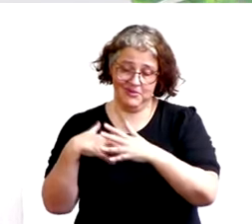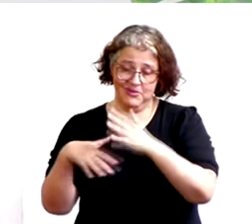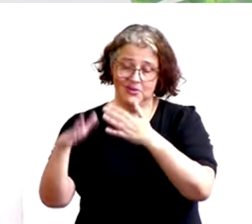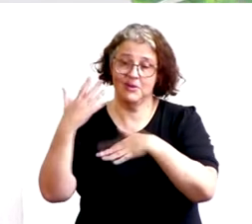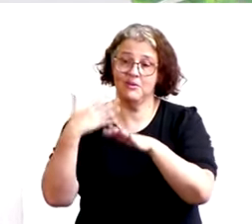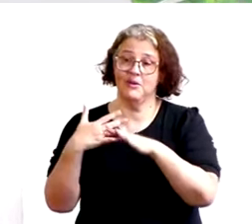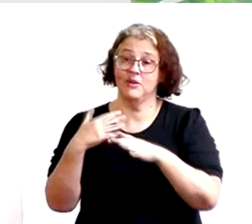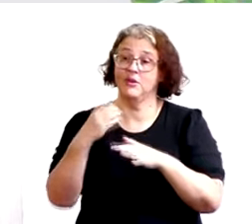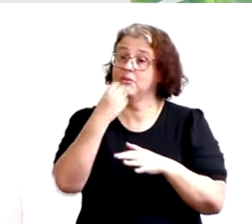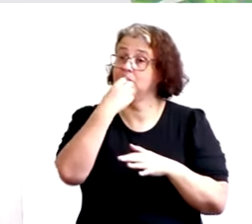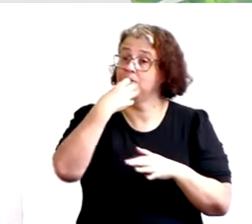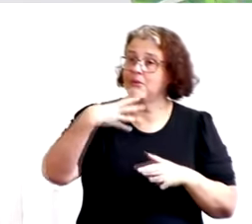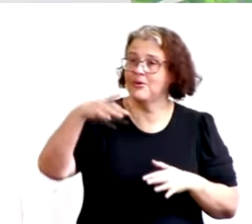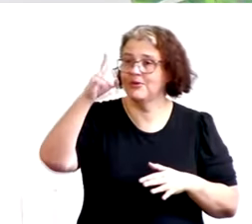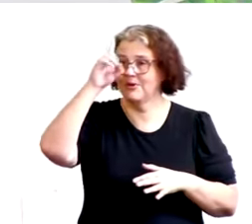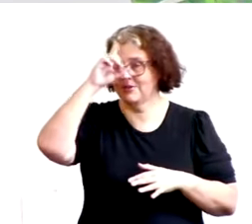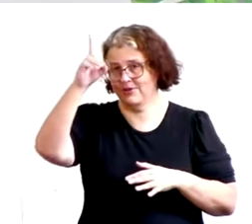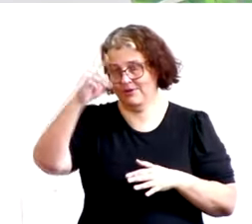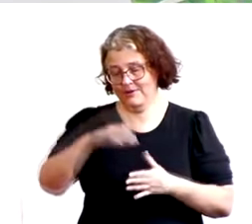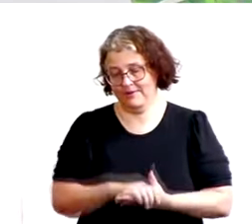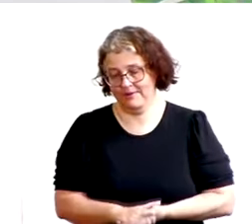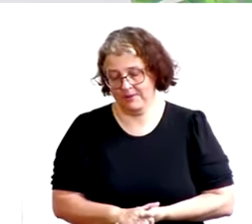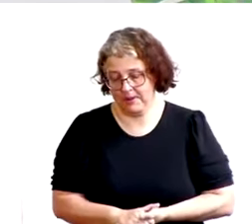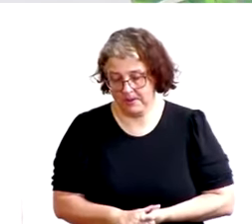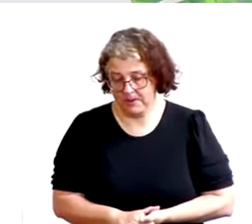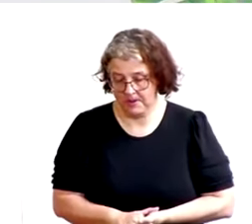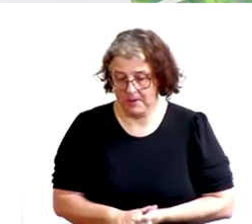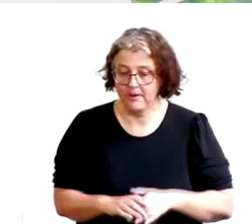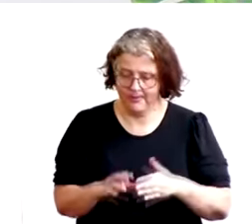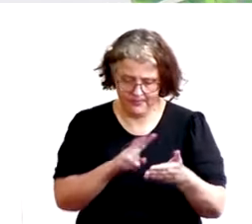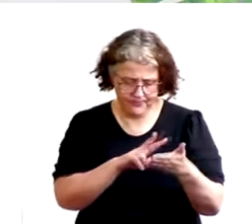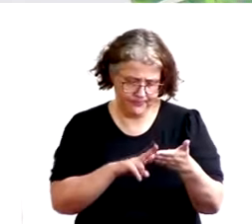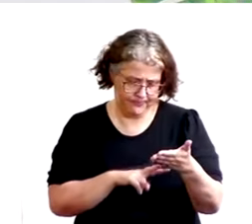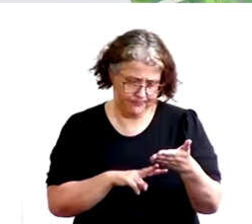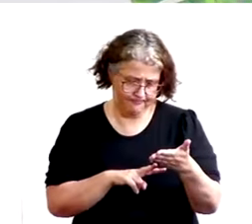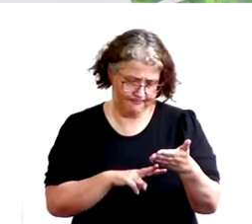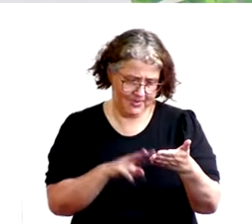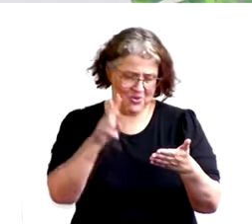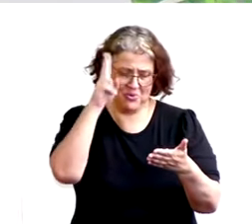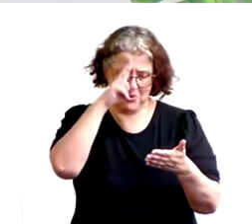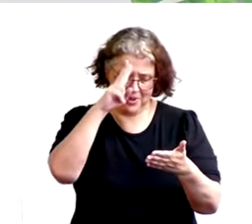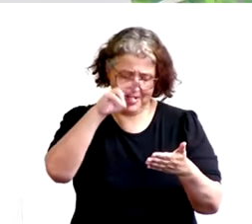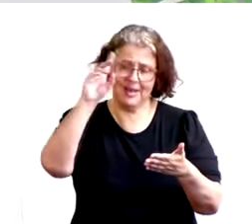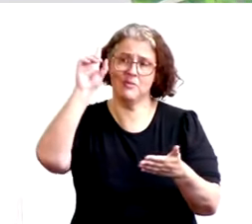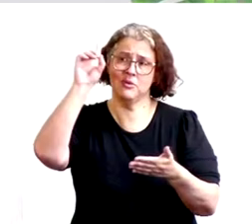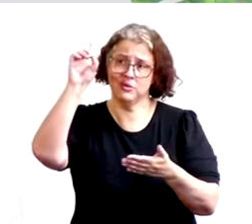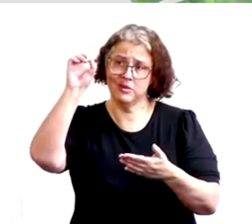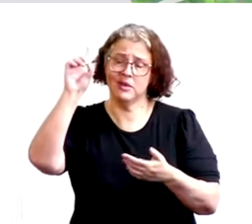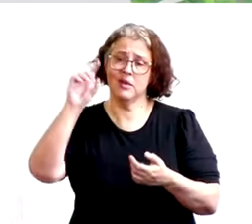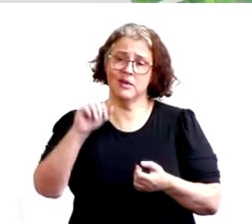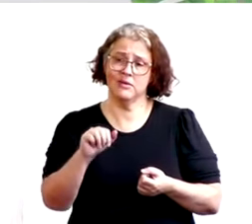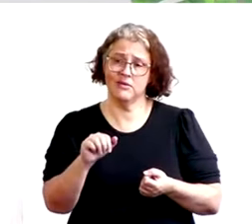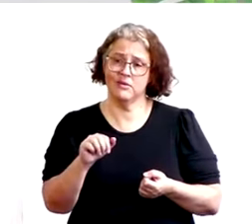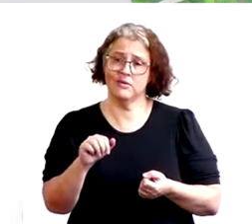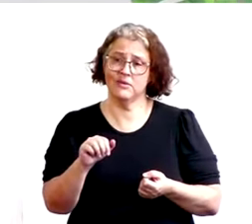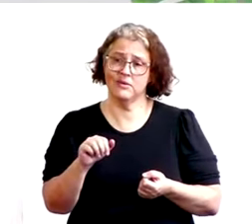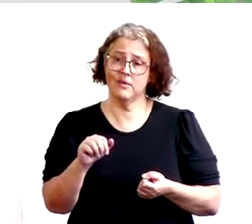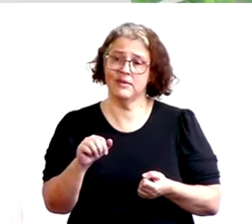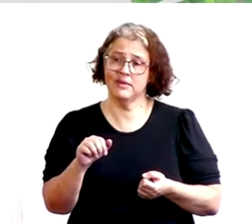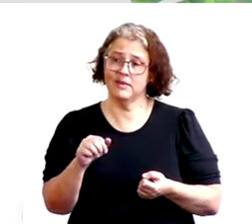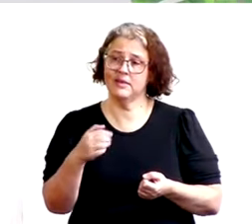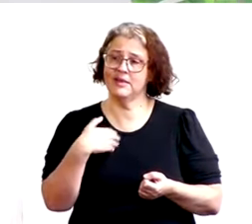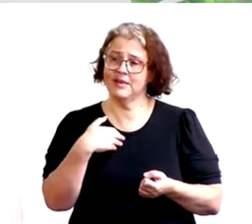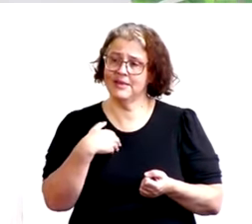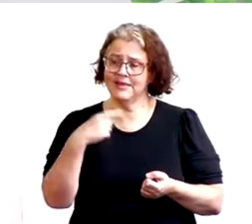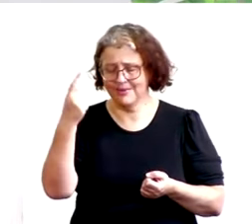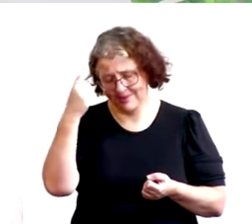dias o texto nos diz lembro-me de Deus e passo a gemer